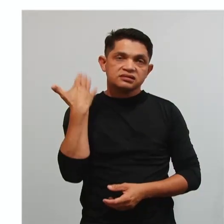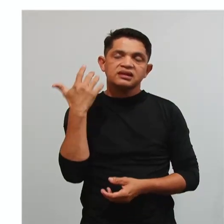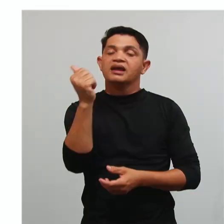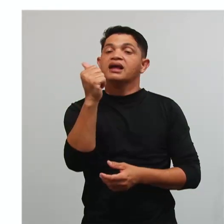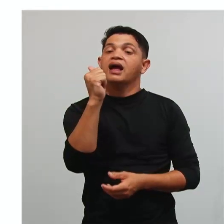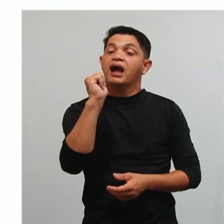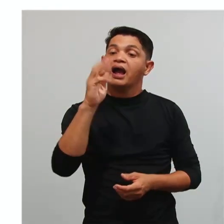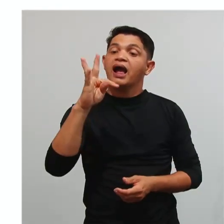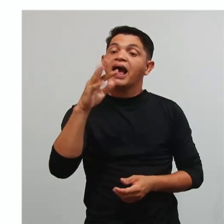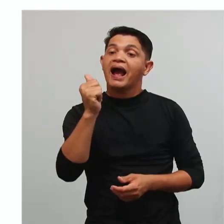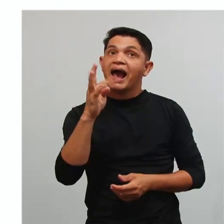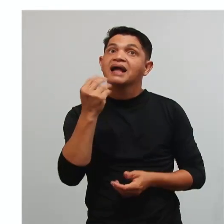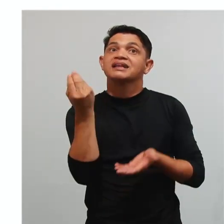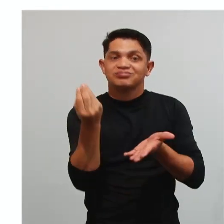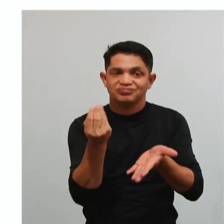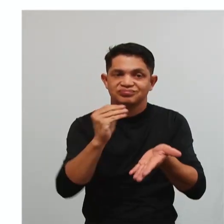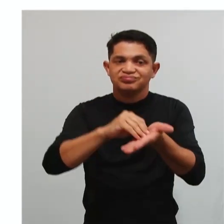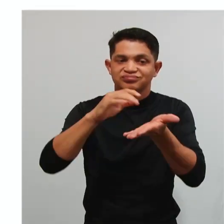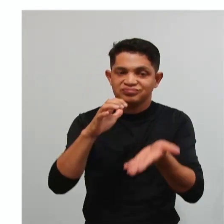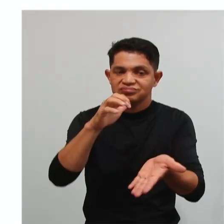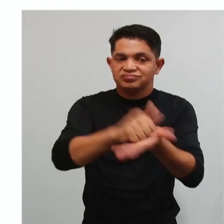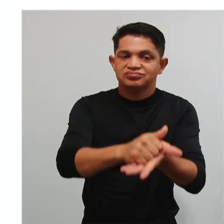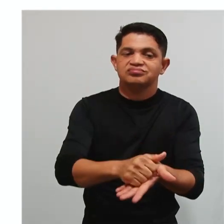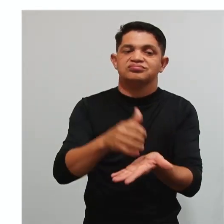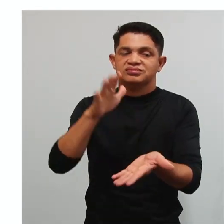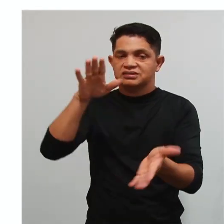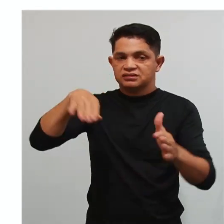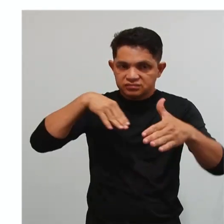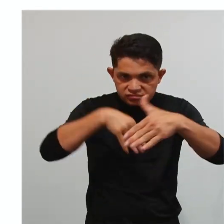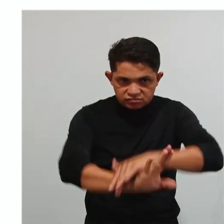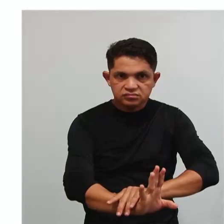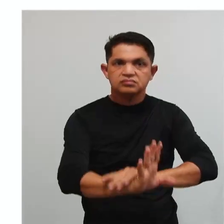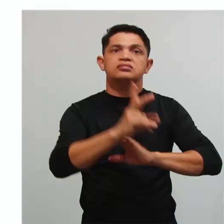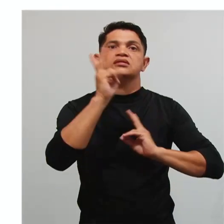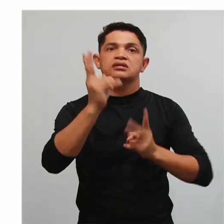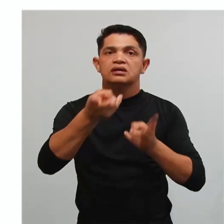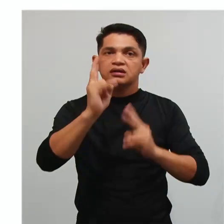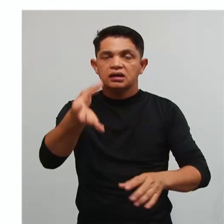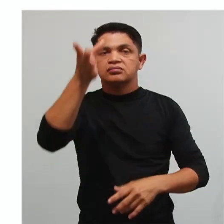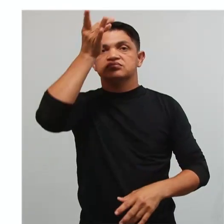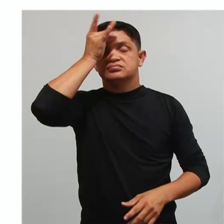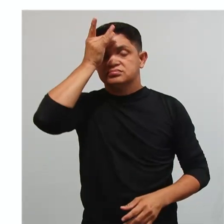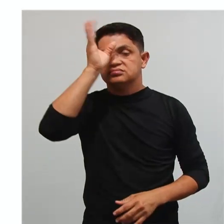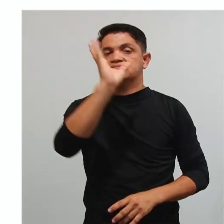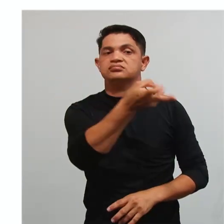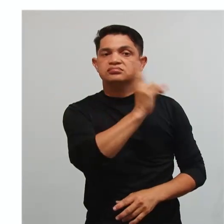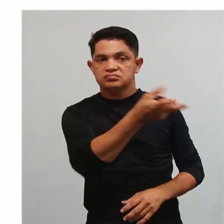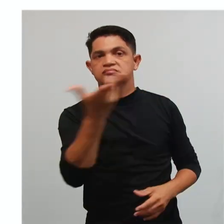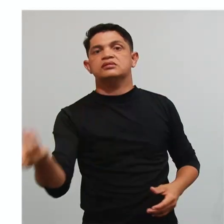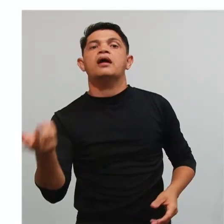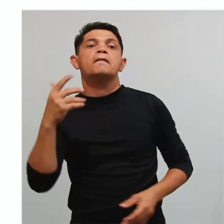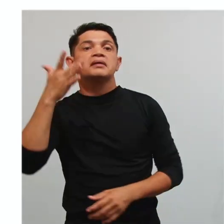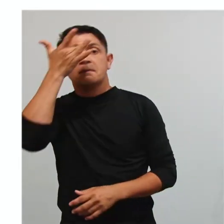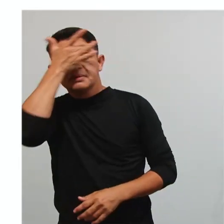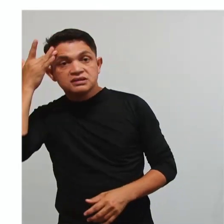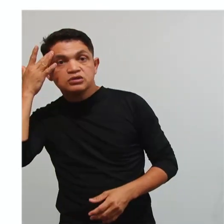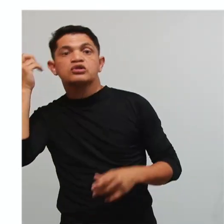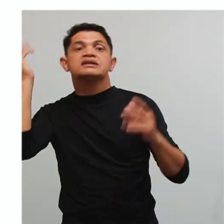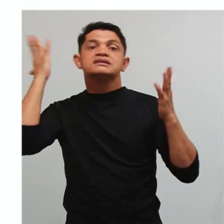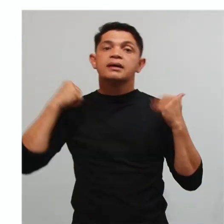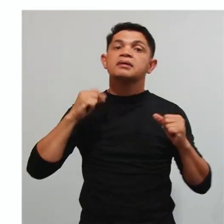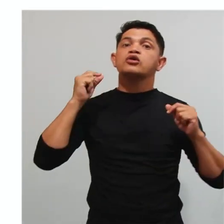ata registra o que foi informado numa reunião que já aconteceu, né? Então, ela vai estar com